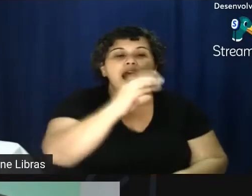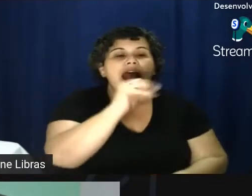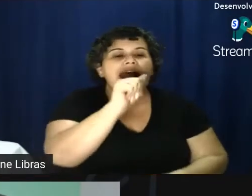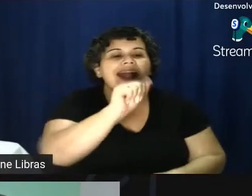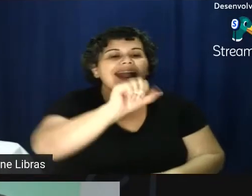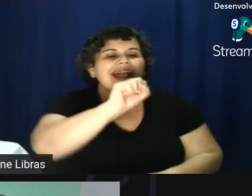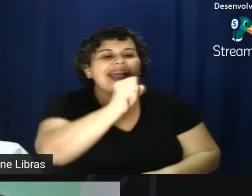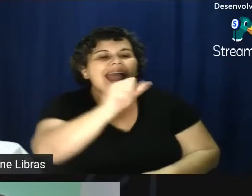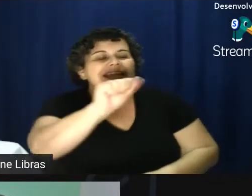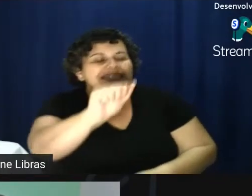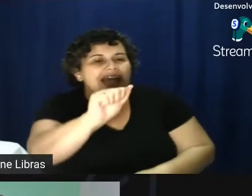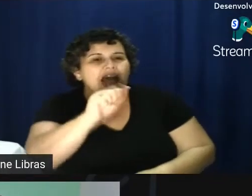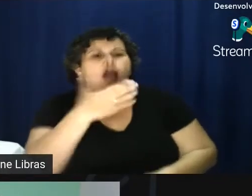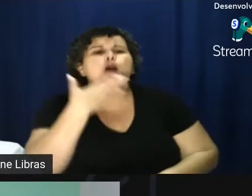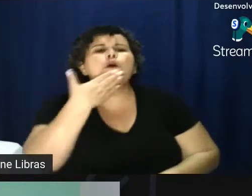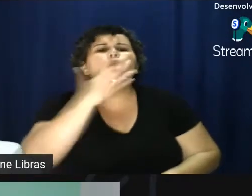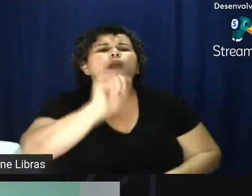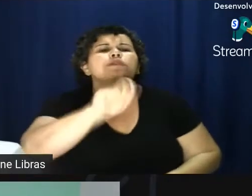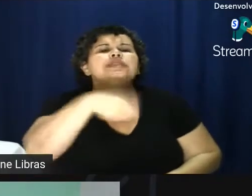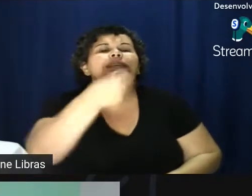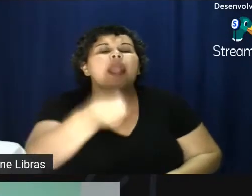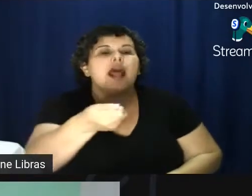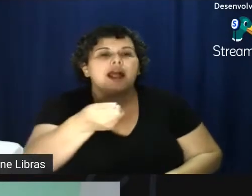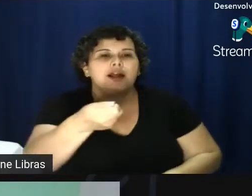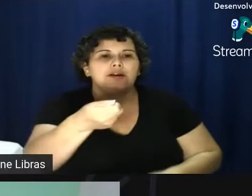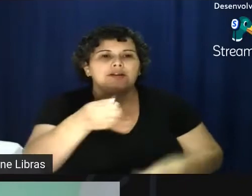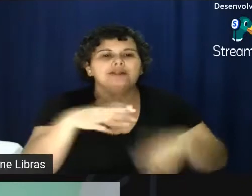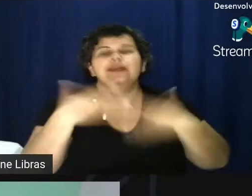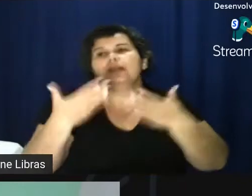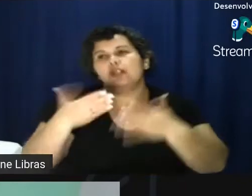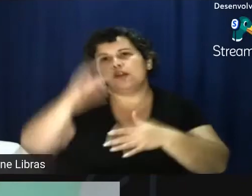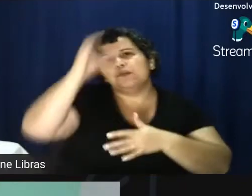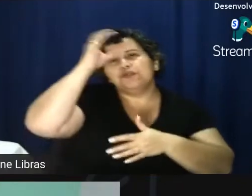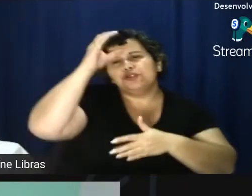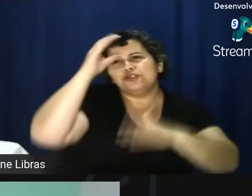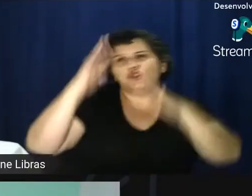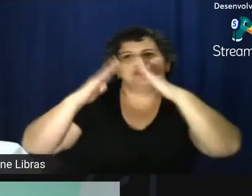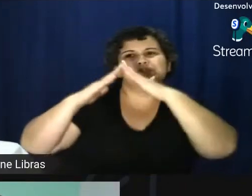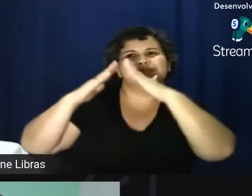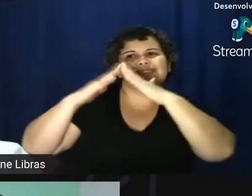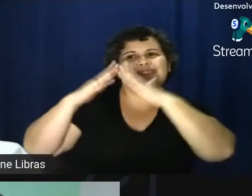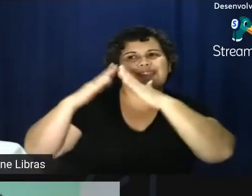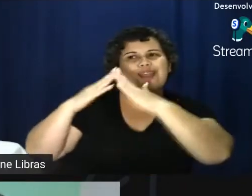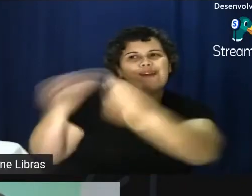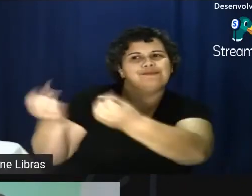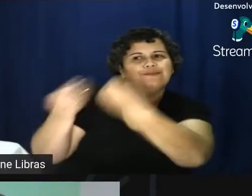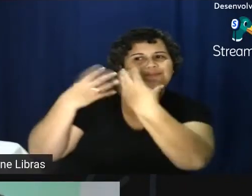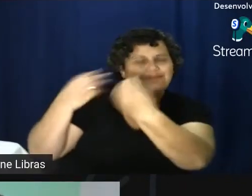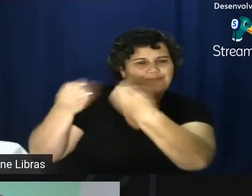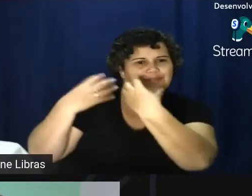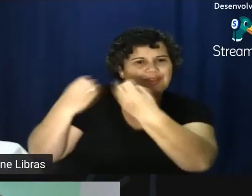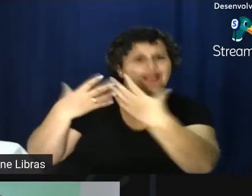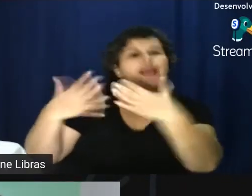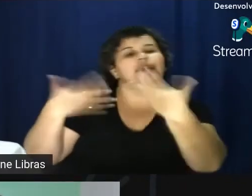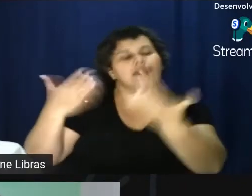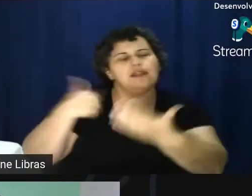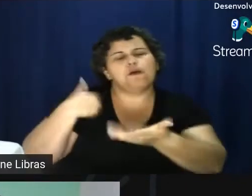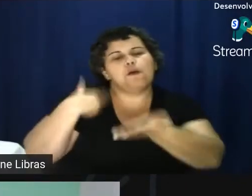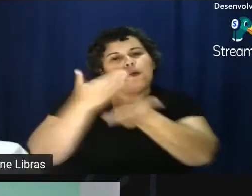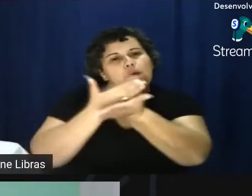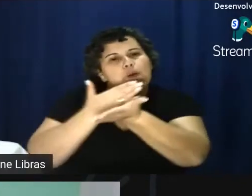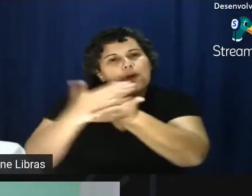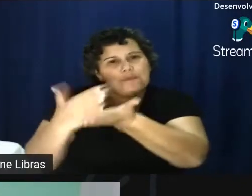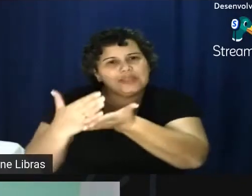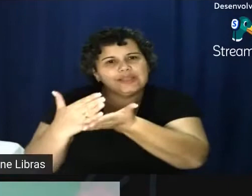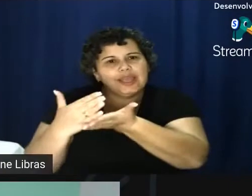sinal? E aí ele fazia o sinal, né? Então foi assim que eu comecei. E se você